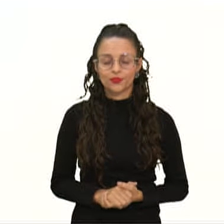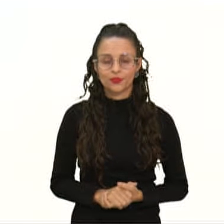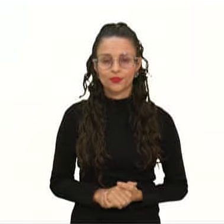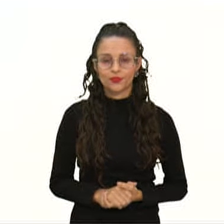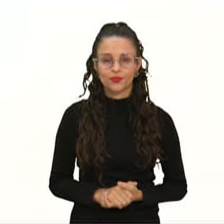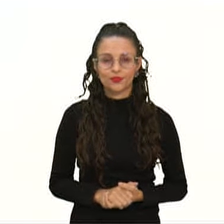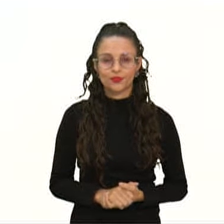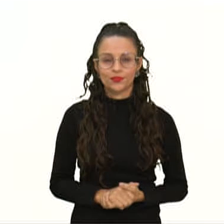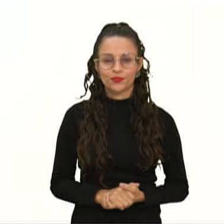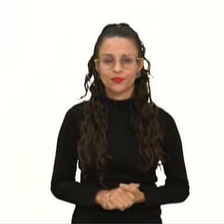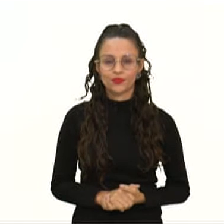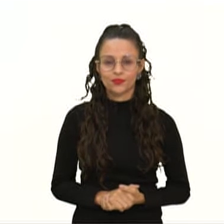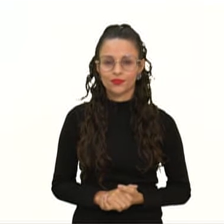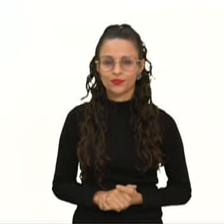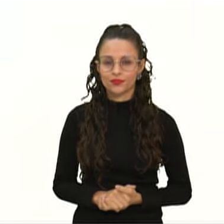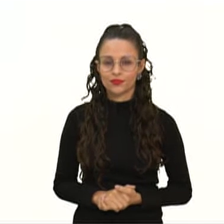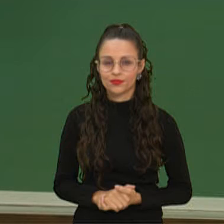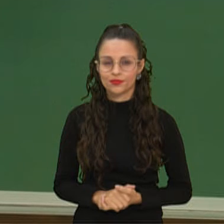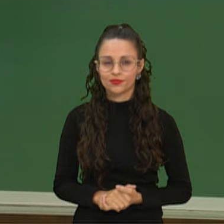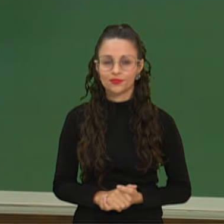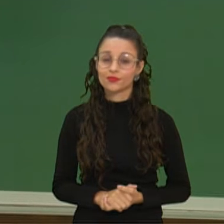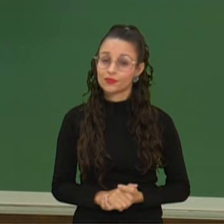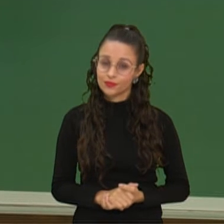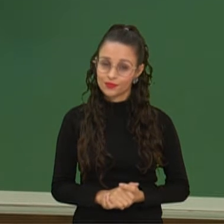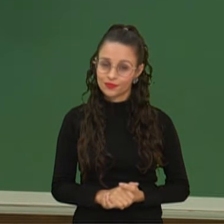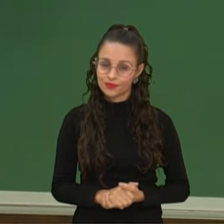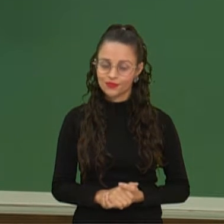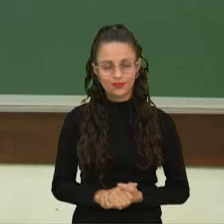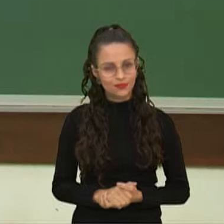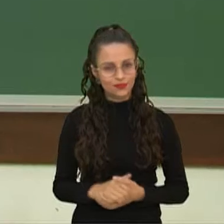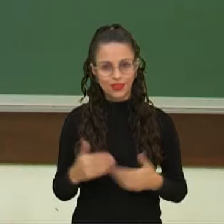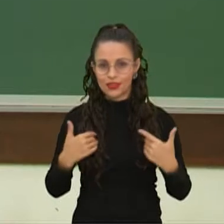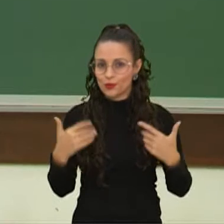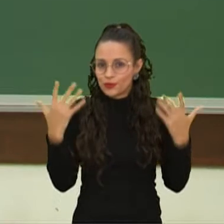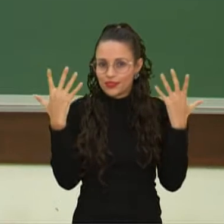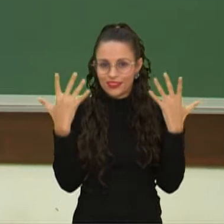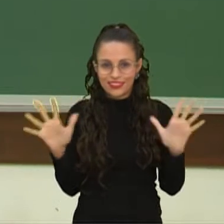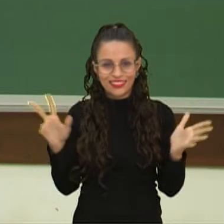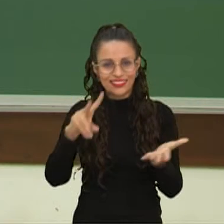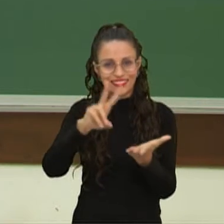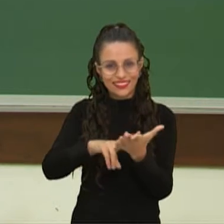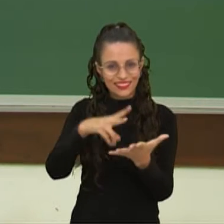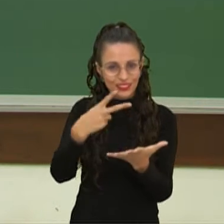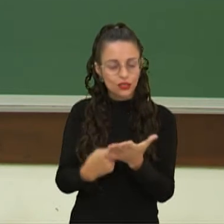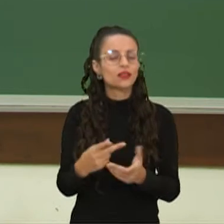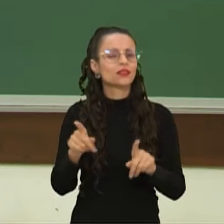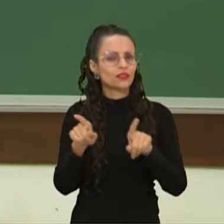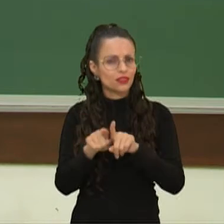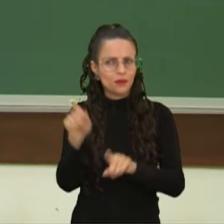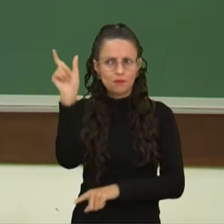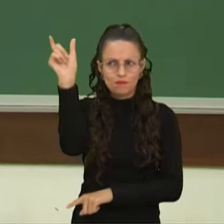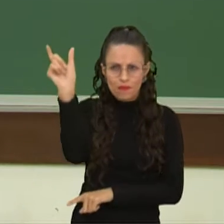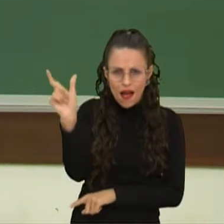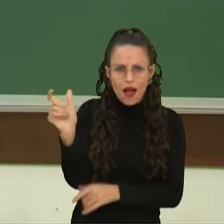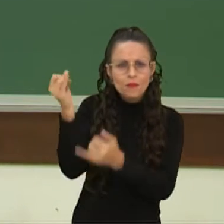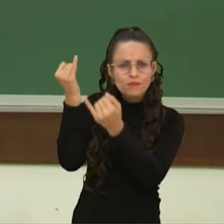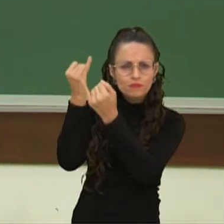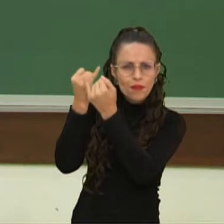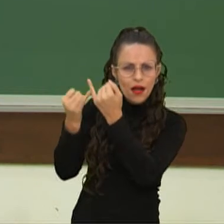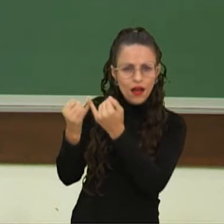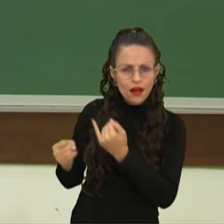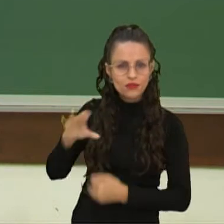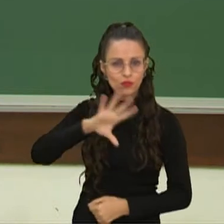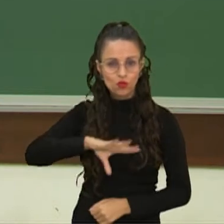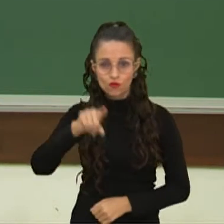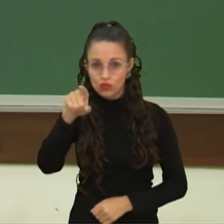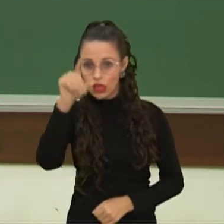very fast with this invention. Então assim, não quero traduzir, tá? Temos palavras parecidas com português. Aquela que você